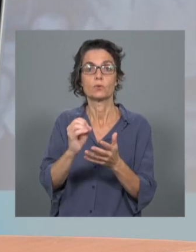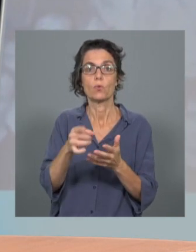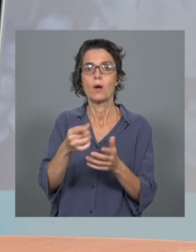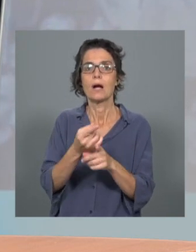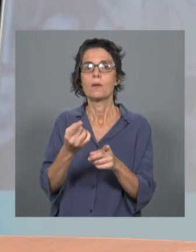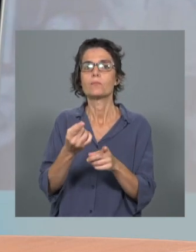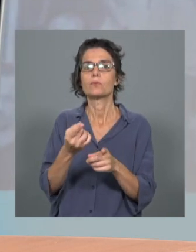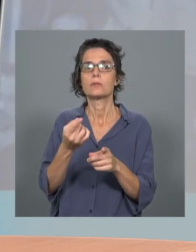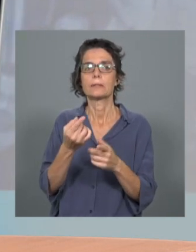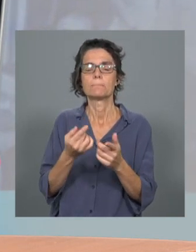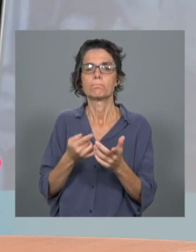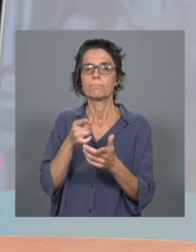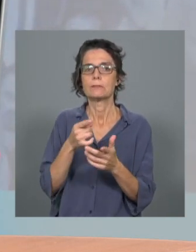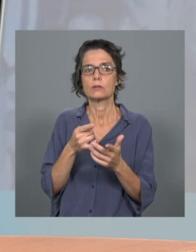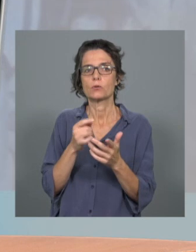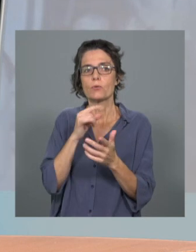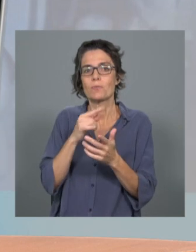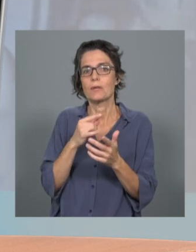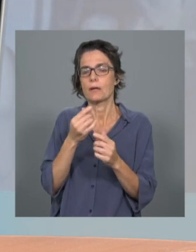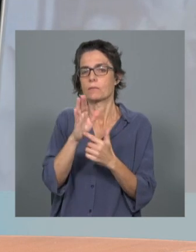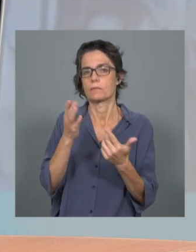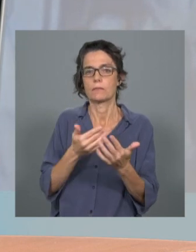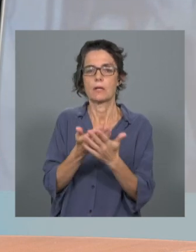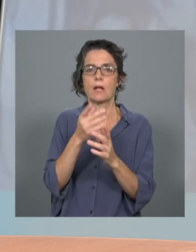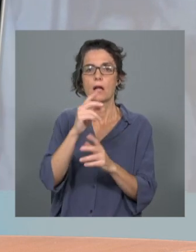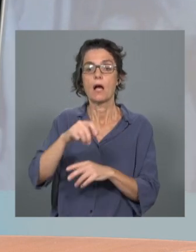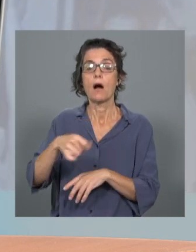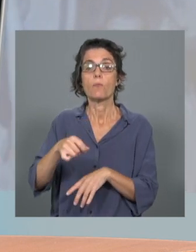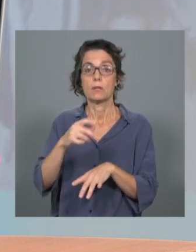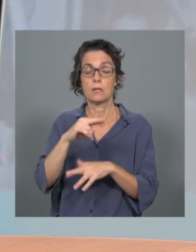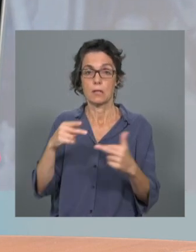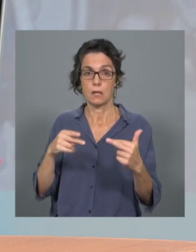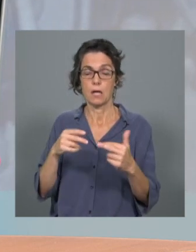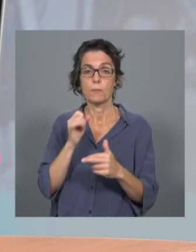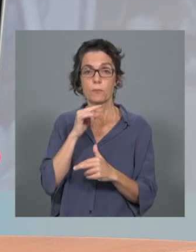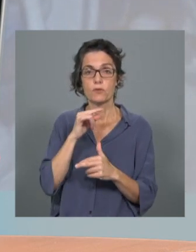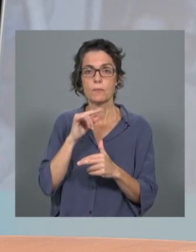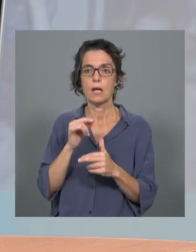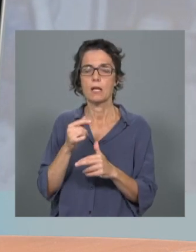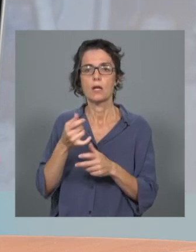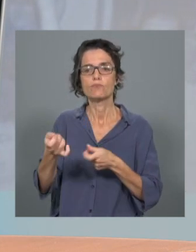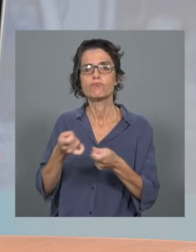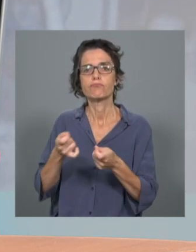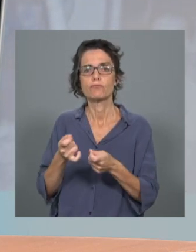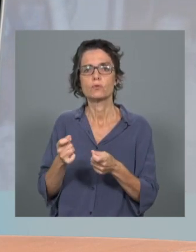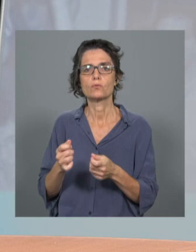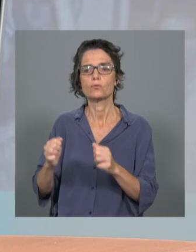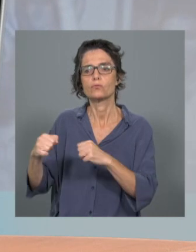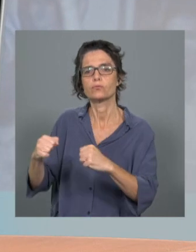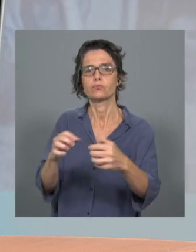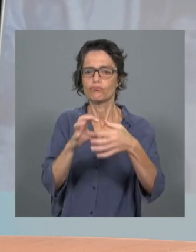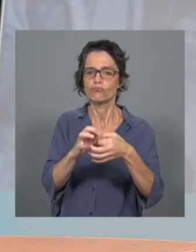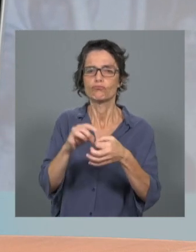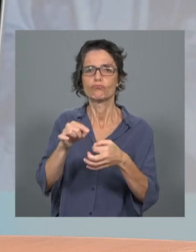permitam aos presidentes de Câmara formar um executivo coeso. Vão ter provavelmente